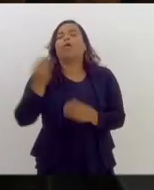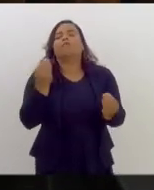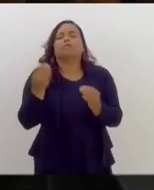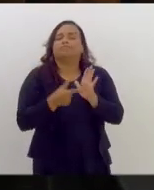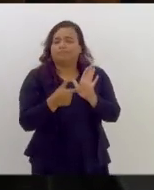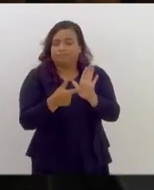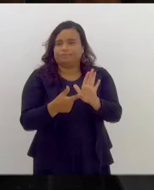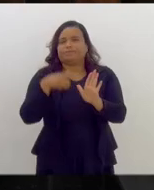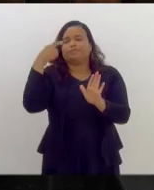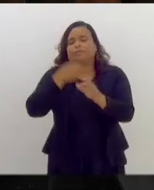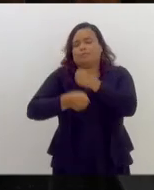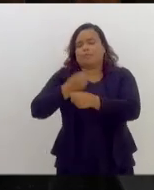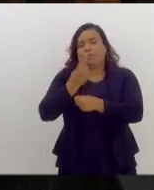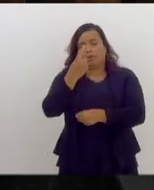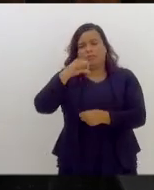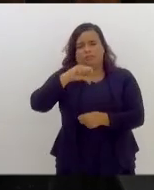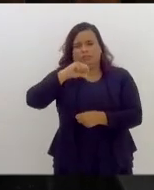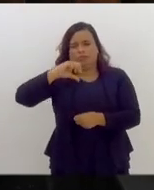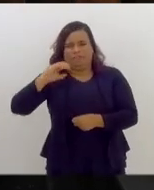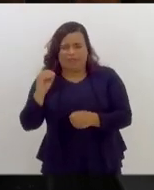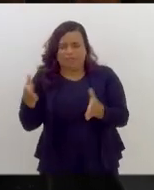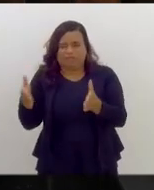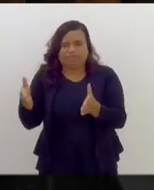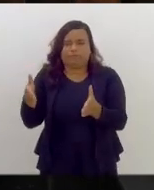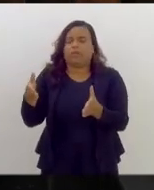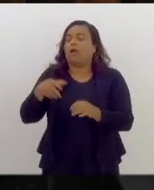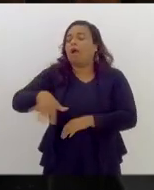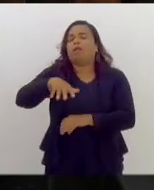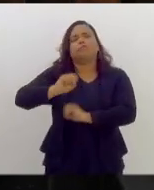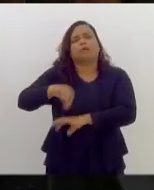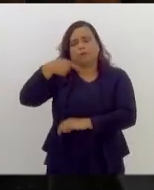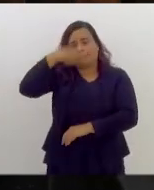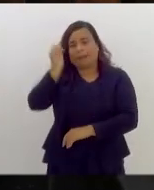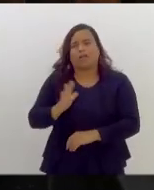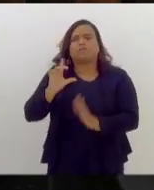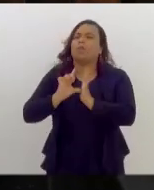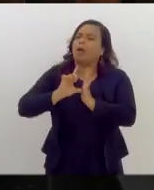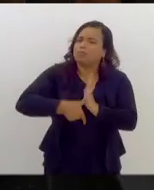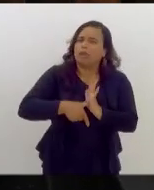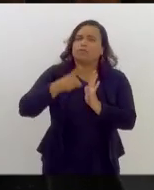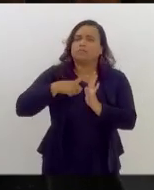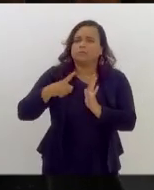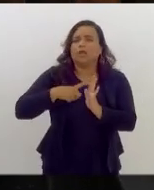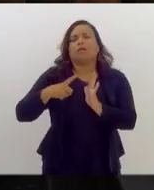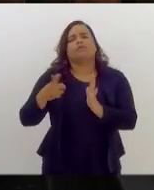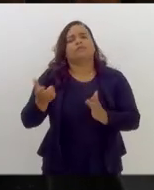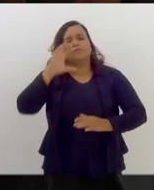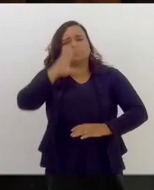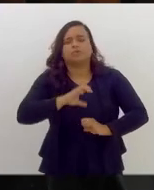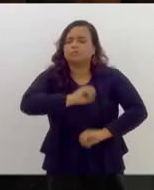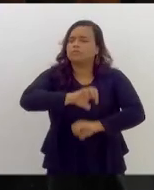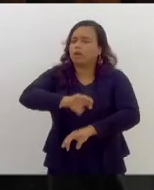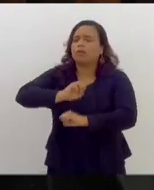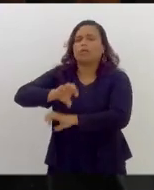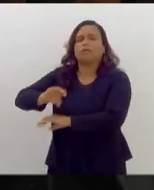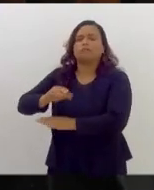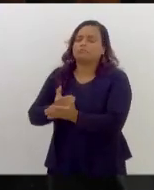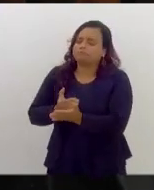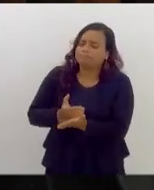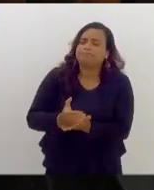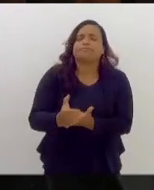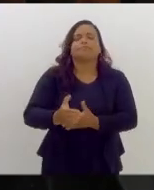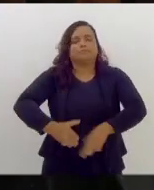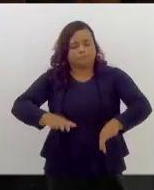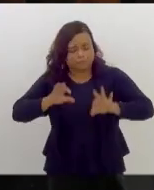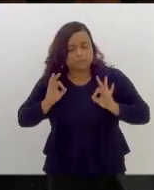anos 90, no campo da educação, começou com muito atraso, com atraso civilizatório, eu diria, começou a garantir